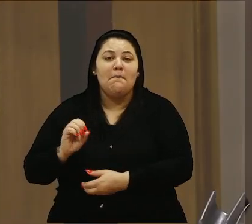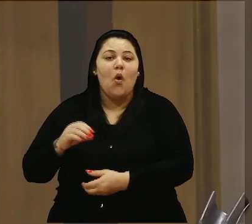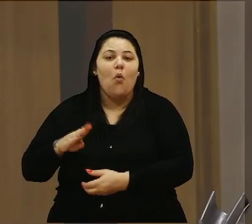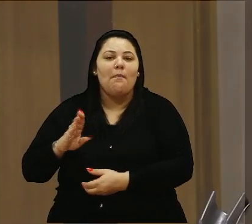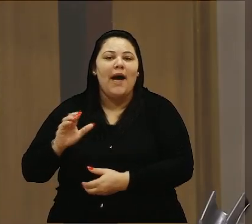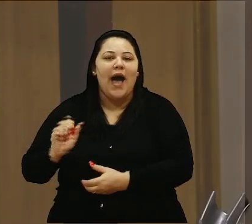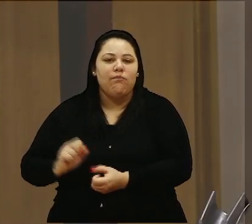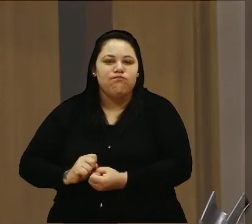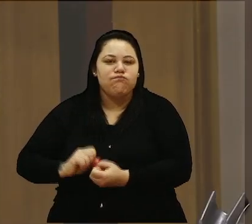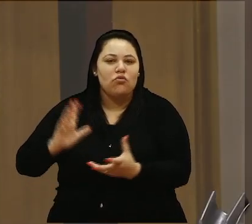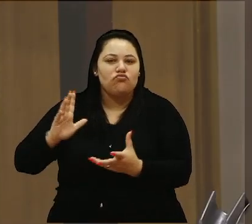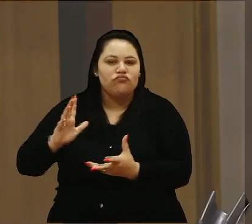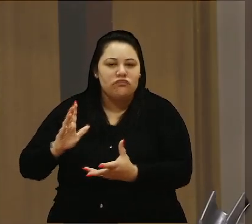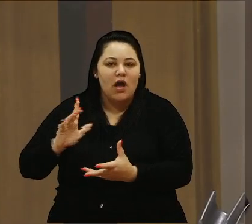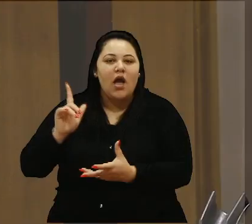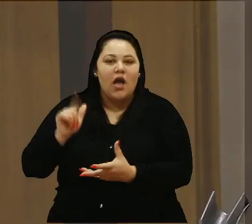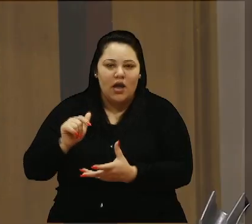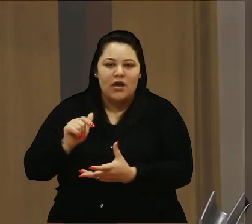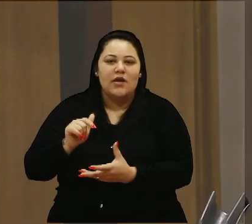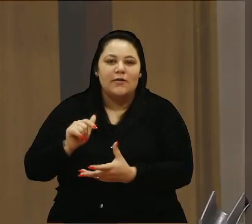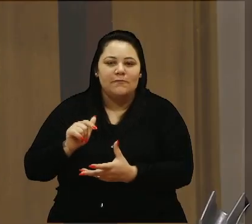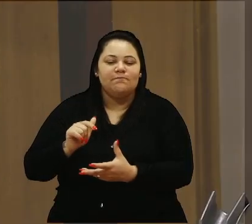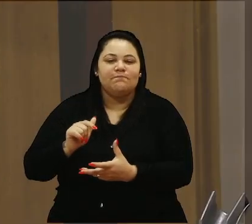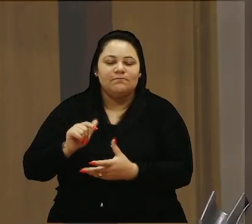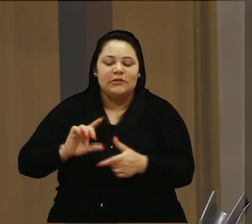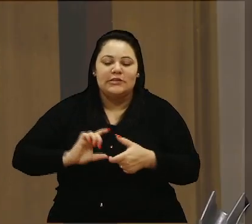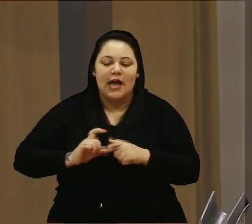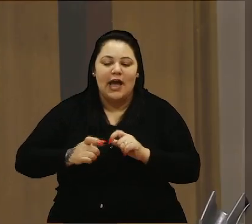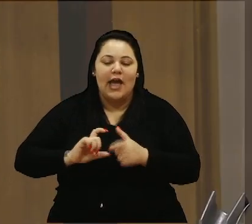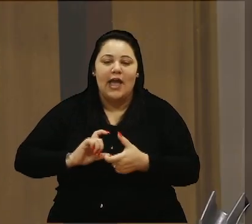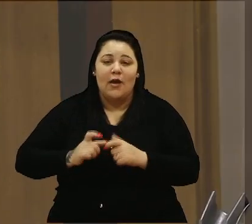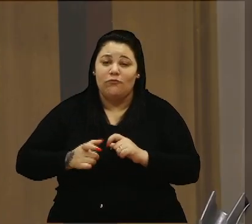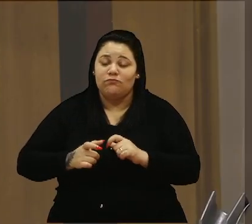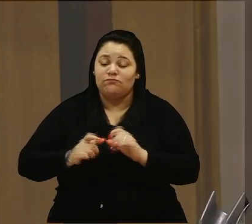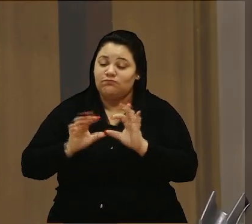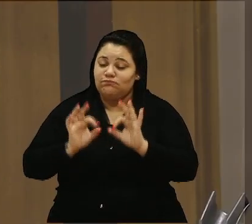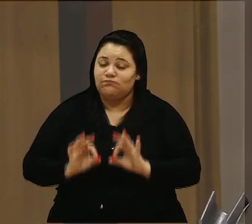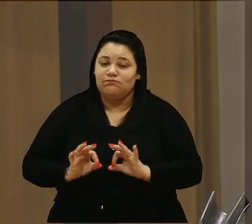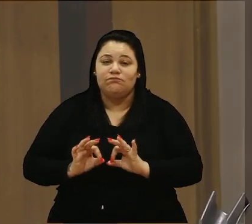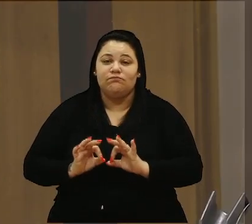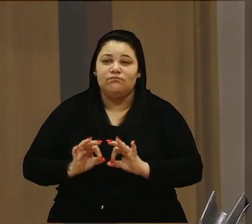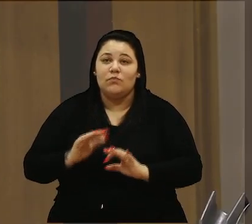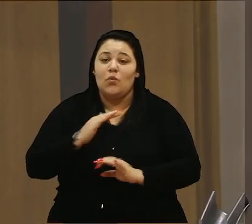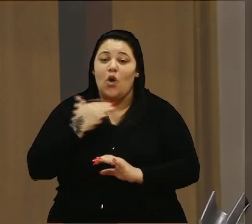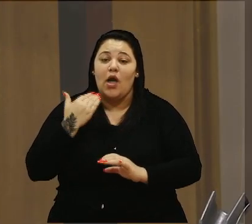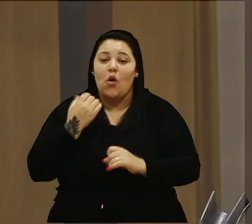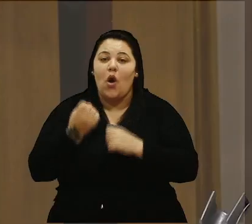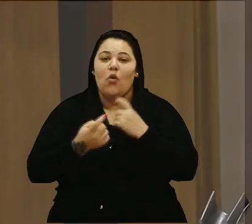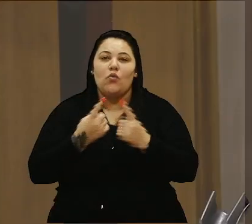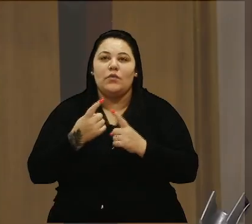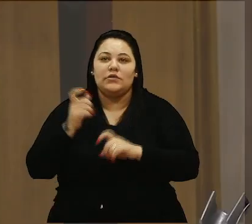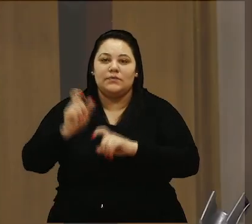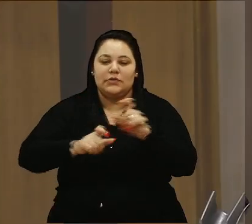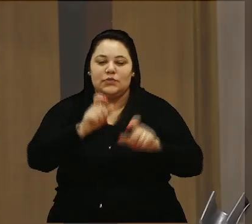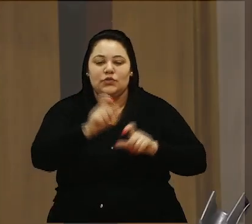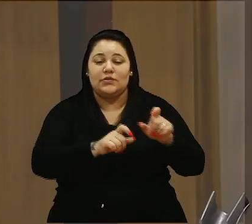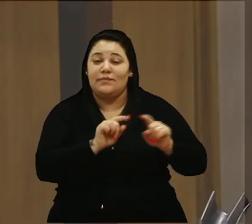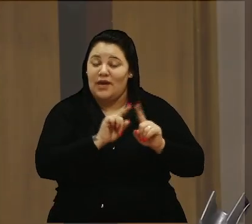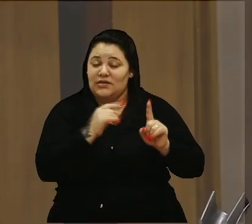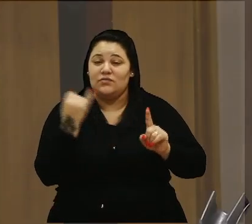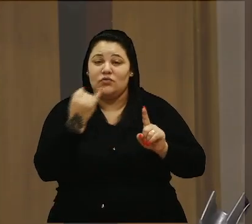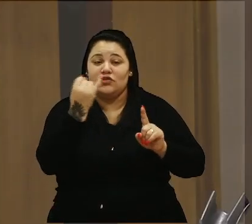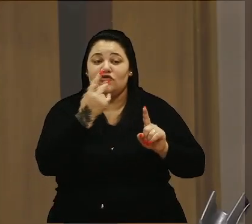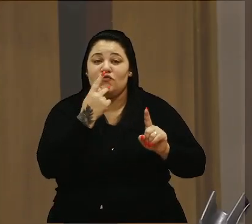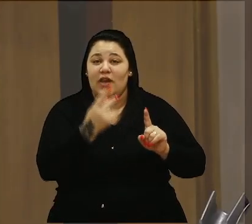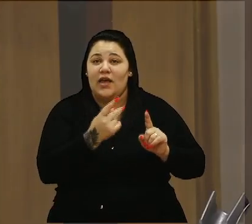E Israel foi preciso, né? Morreu algumas pessoas Mas é bom que se diga que